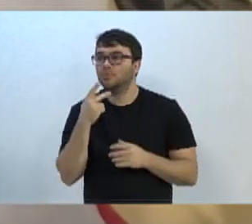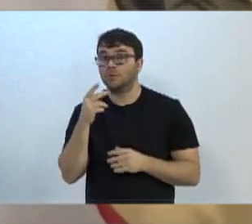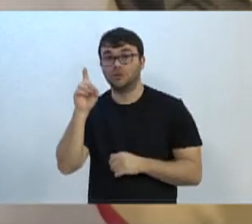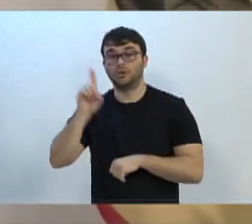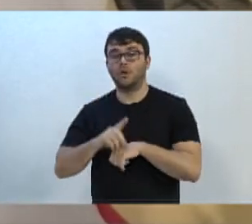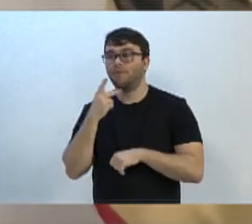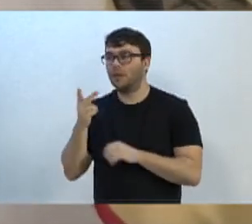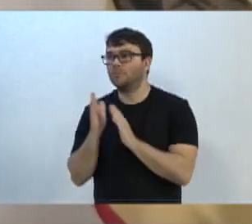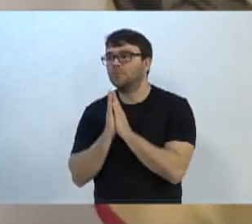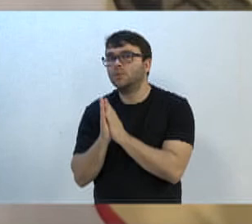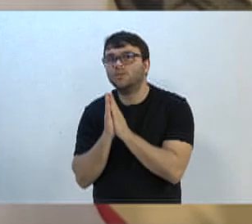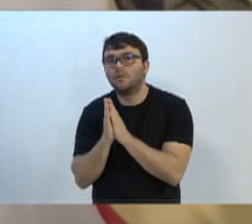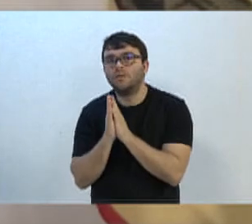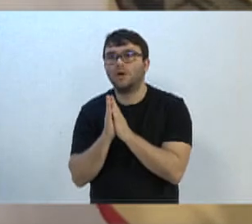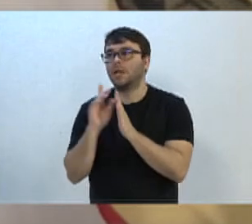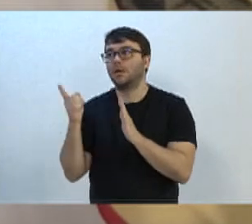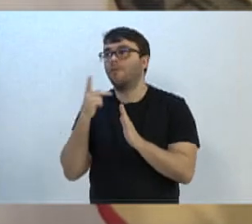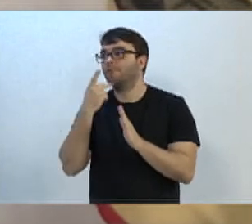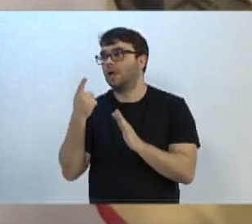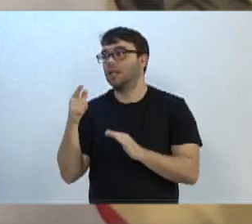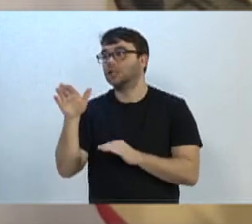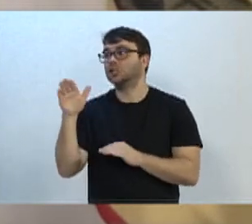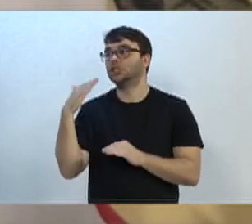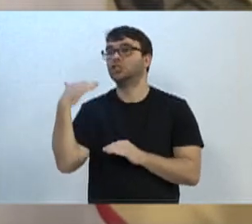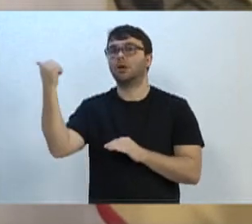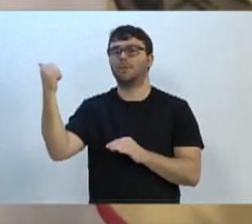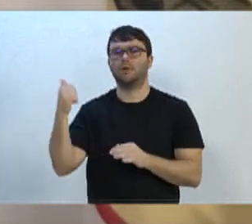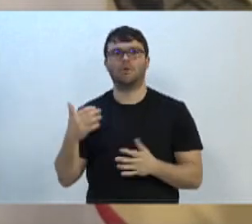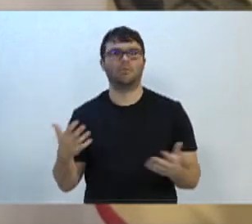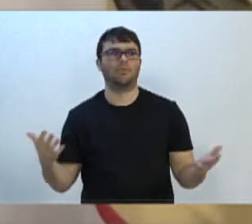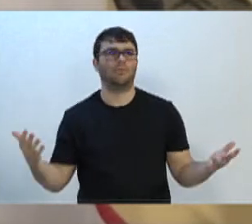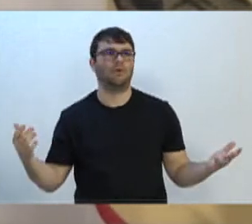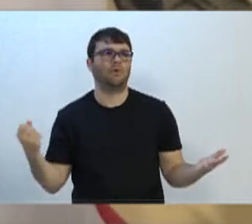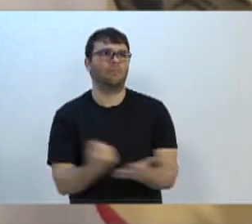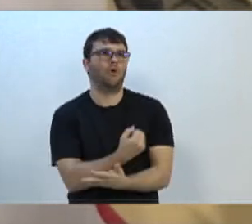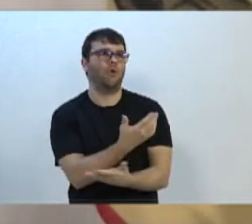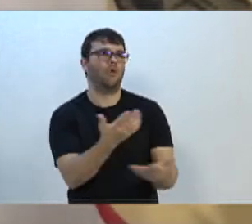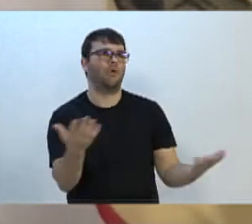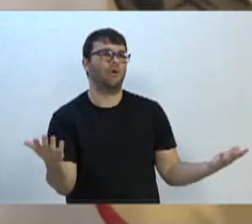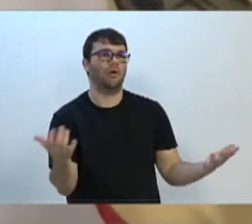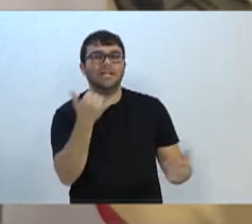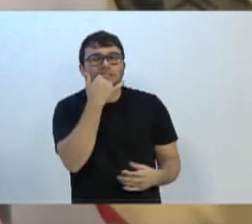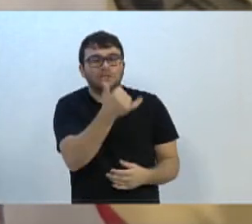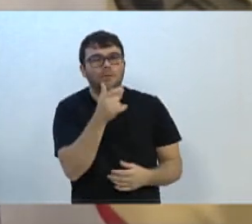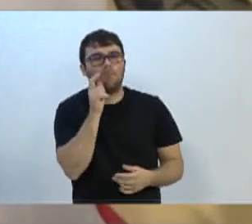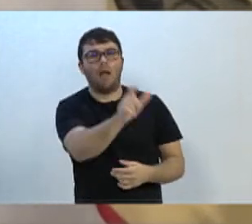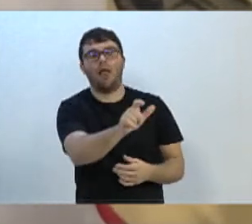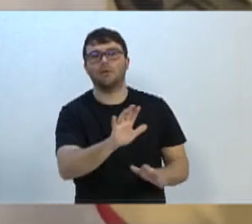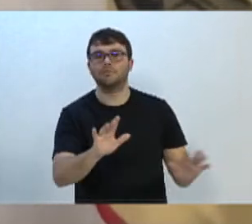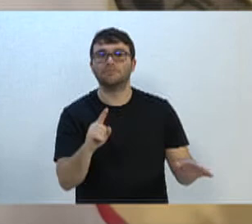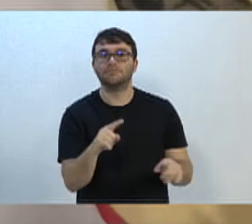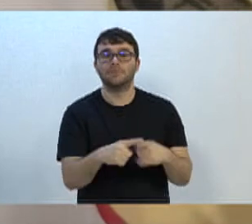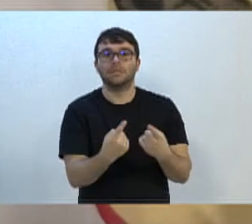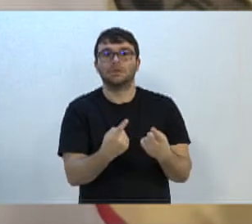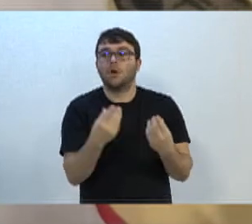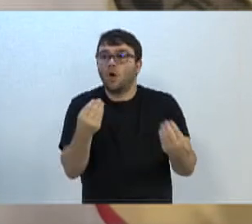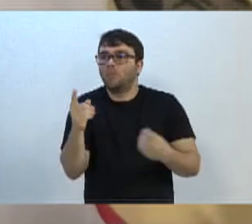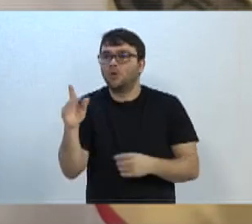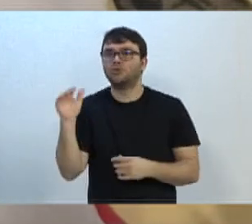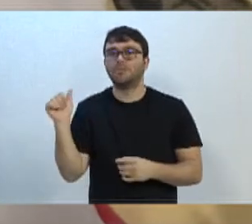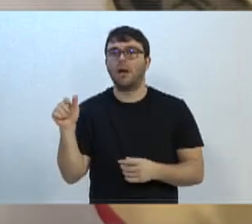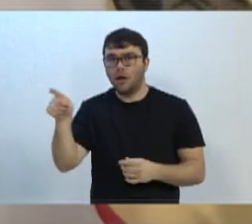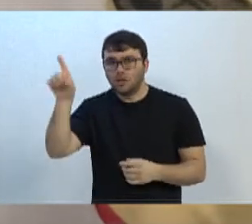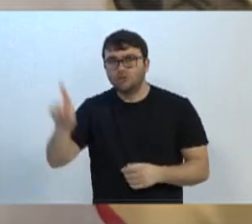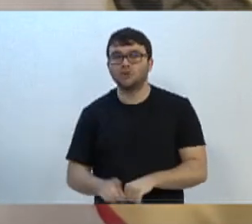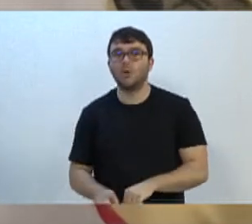você não fala que eu te chamei aqui falei que pariu como não chama desculpe mas como não chama você é a diretora Ou não é